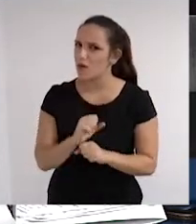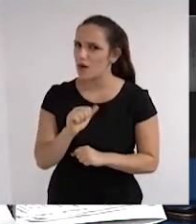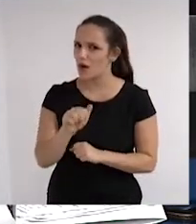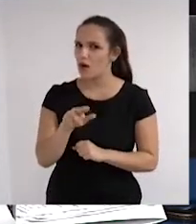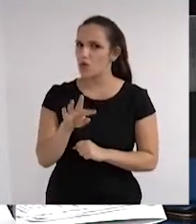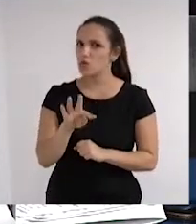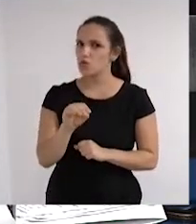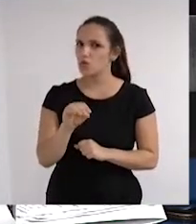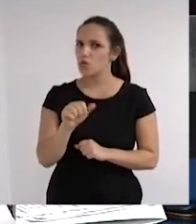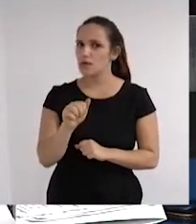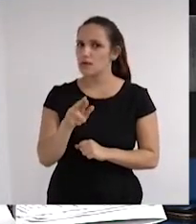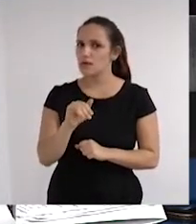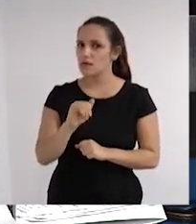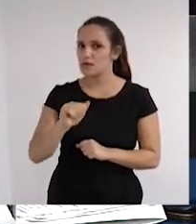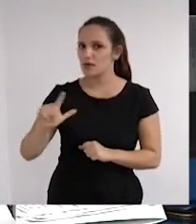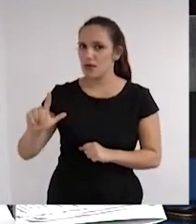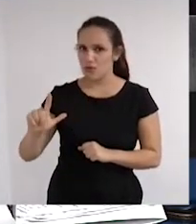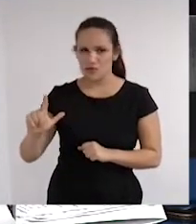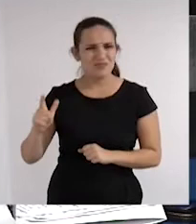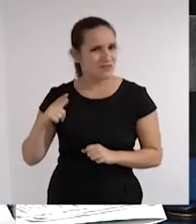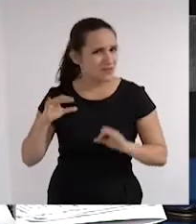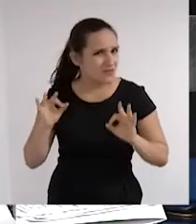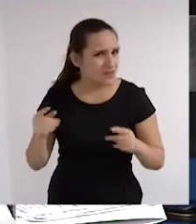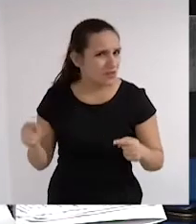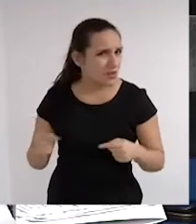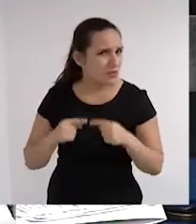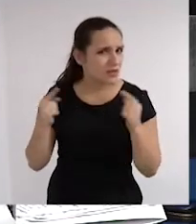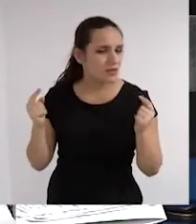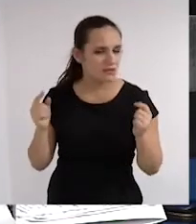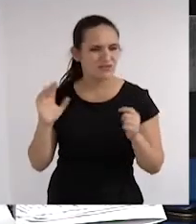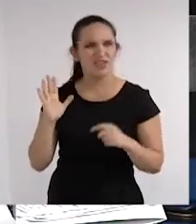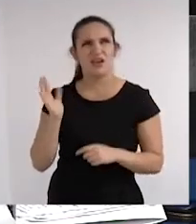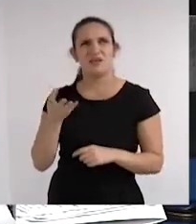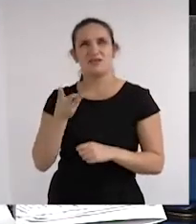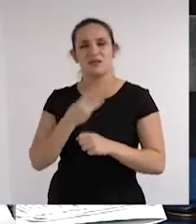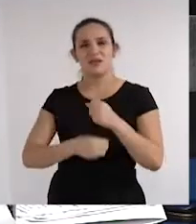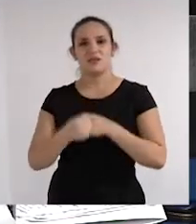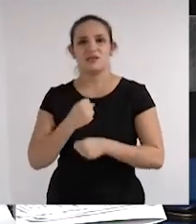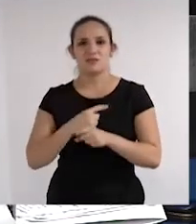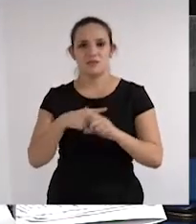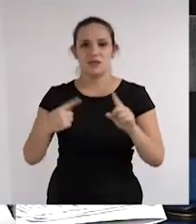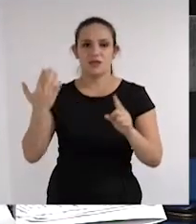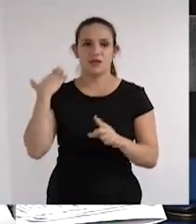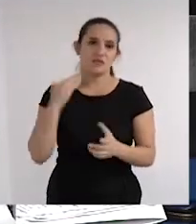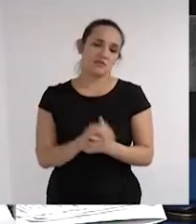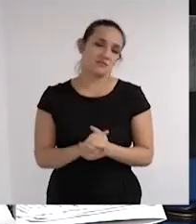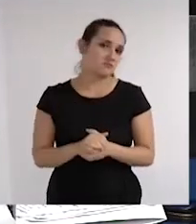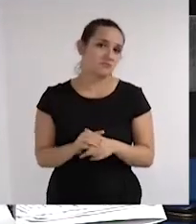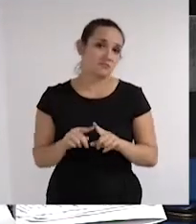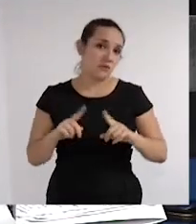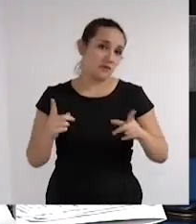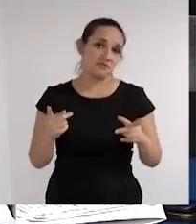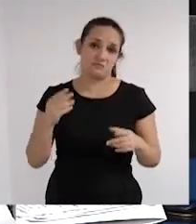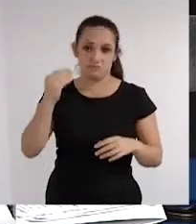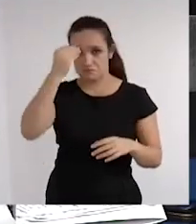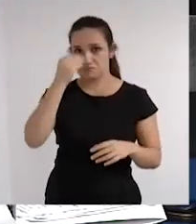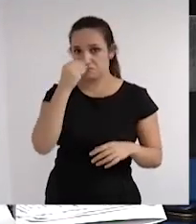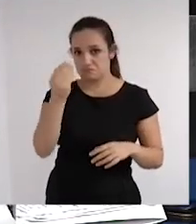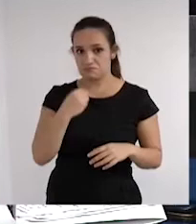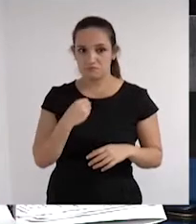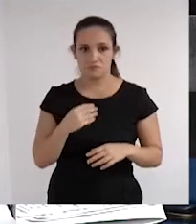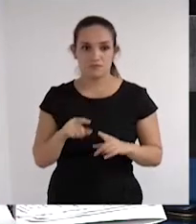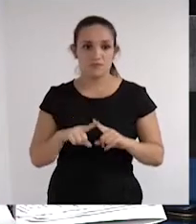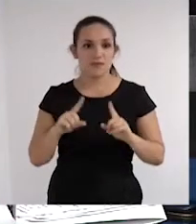anos atrás, 3 anos e meio atrás, a questão do cálculo atuarial. E o projeto, então, foi apresentado, sem